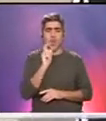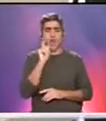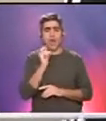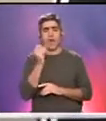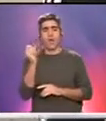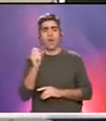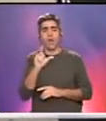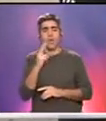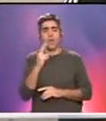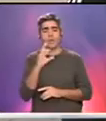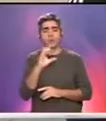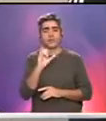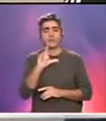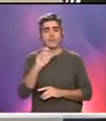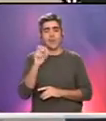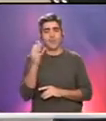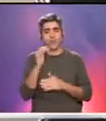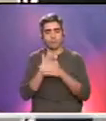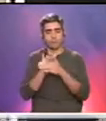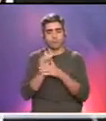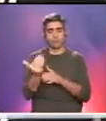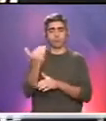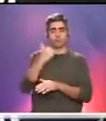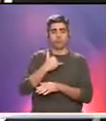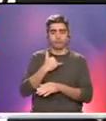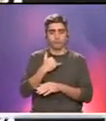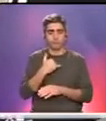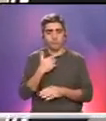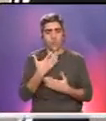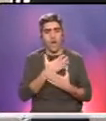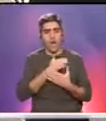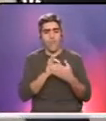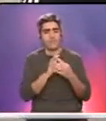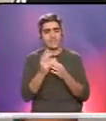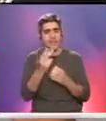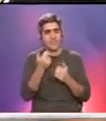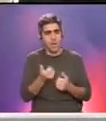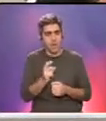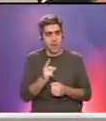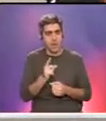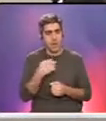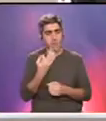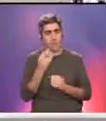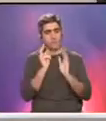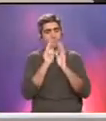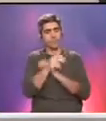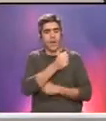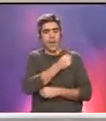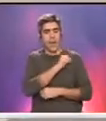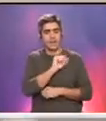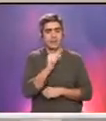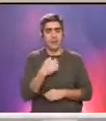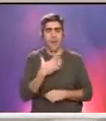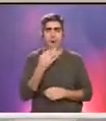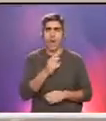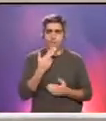Lucília? Sim. Foi ela que nos escreveu. Parece que agora essa amizade não está muito bem. Já ela me disse. E eu fui à sua casa. Não acredito, isso é